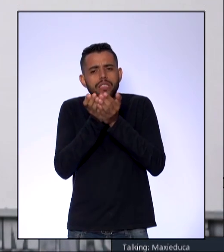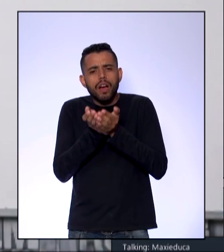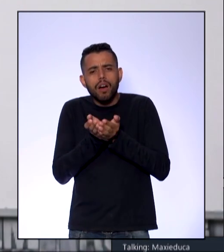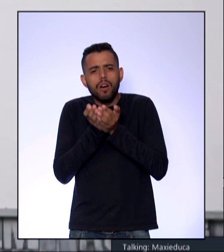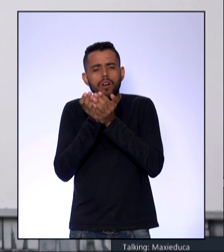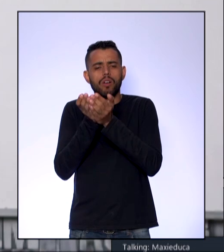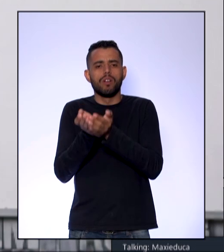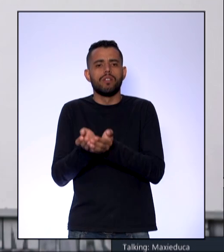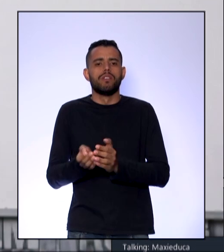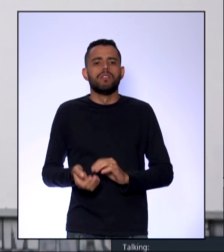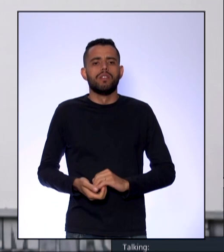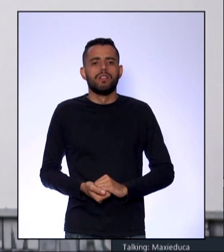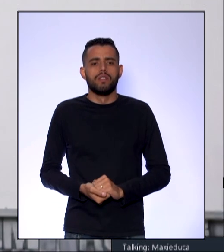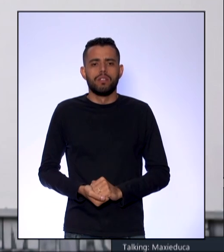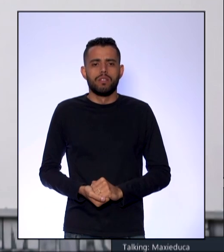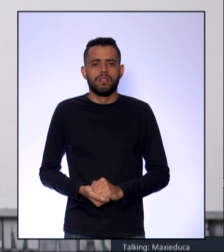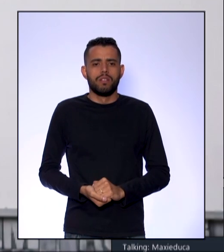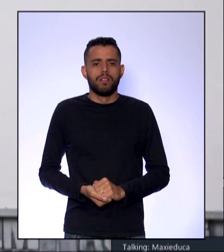no